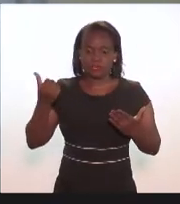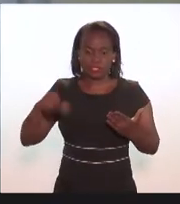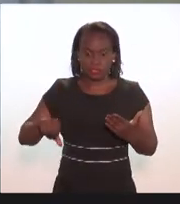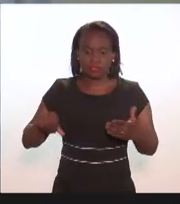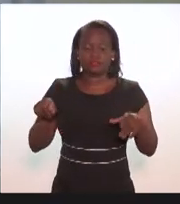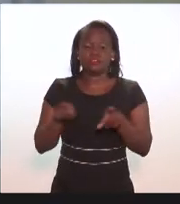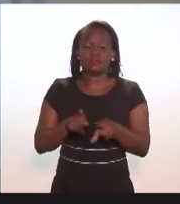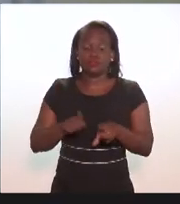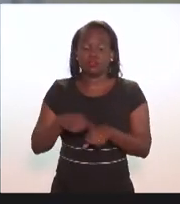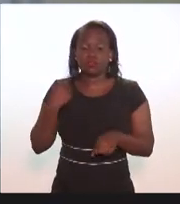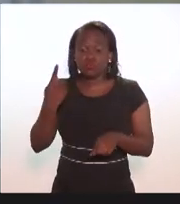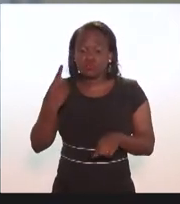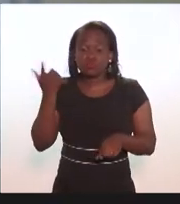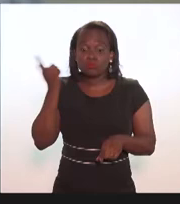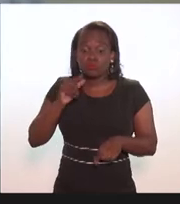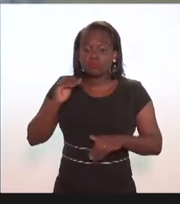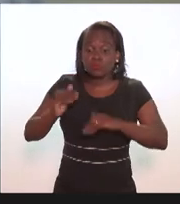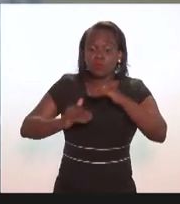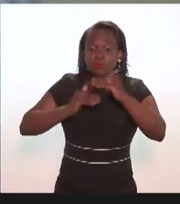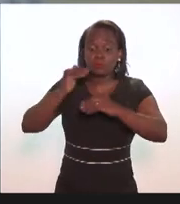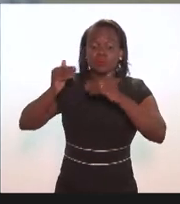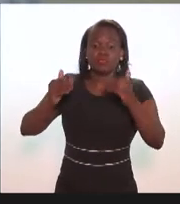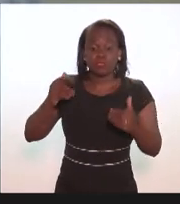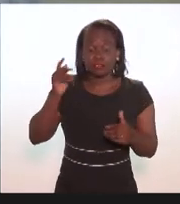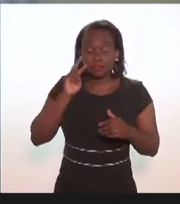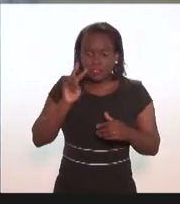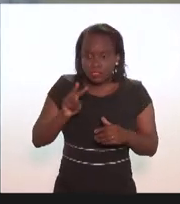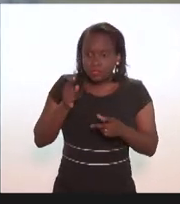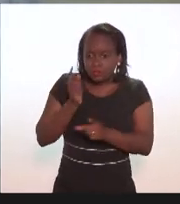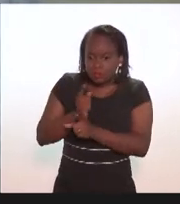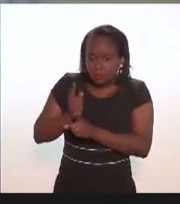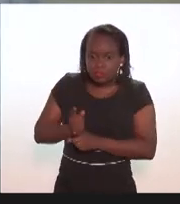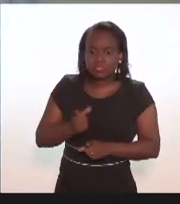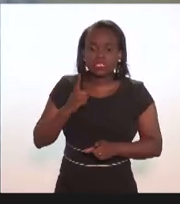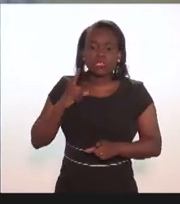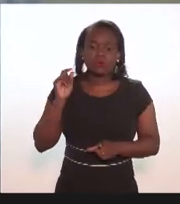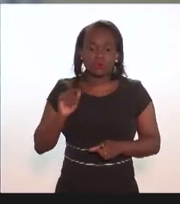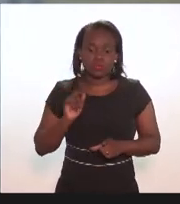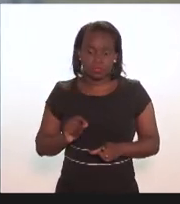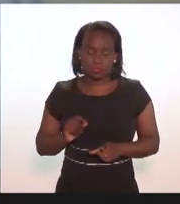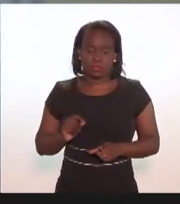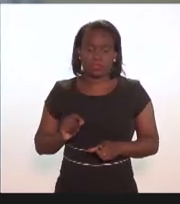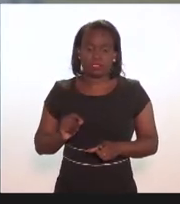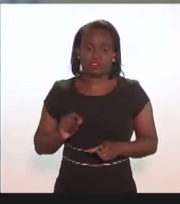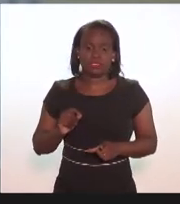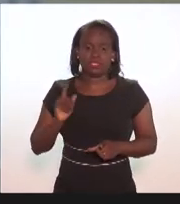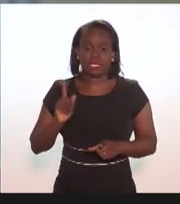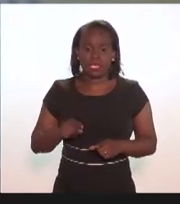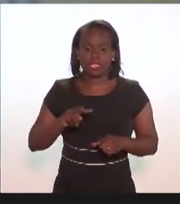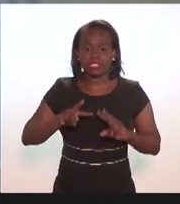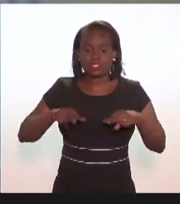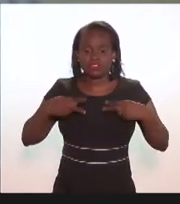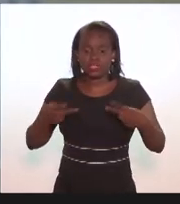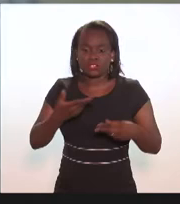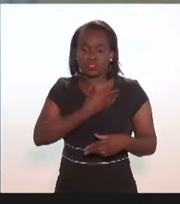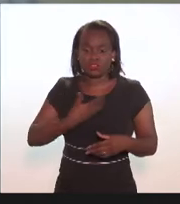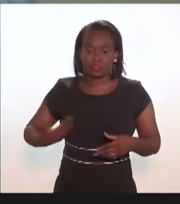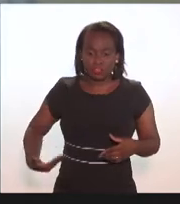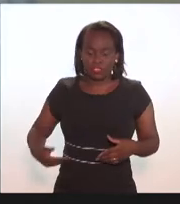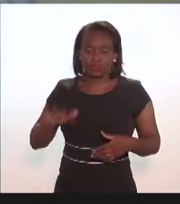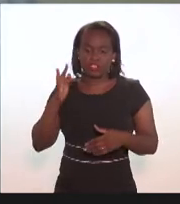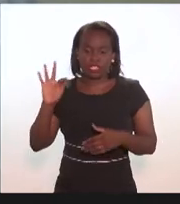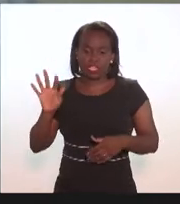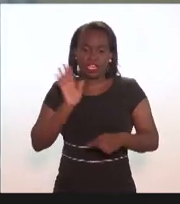único crescimento que a gente observou naqueles meses foram as transferências do governo federal com